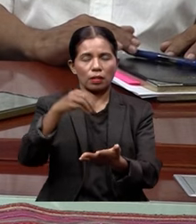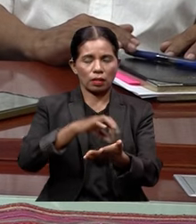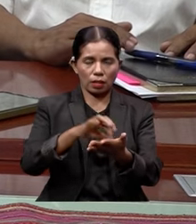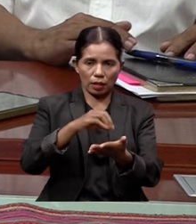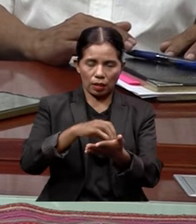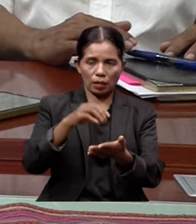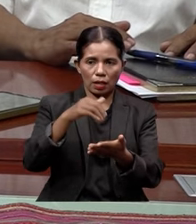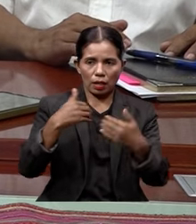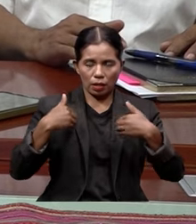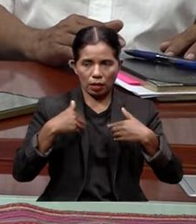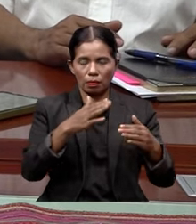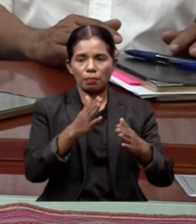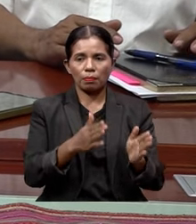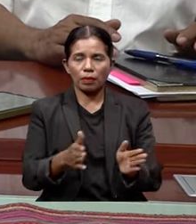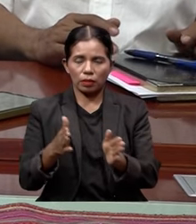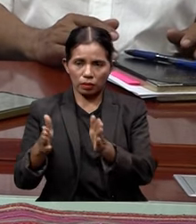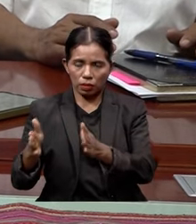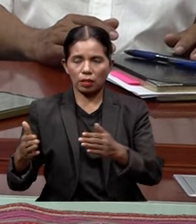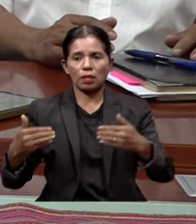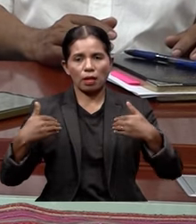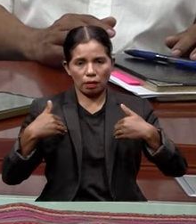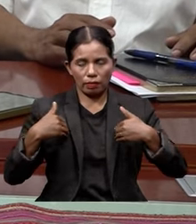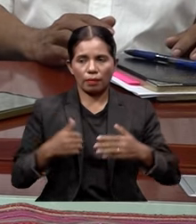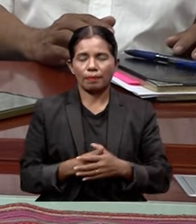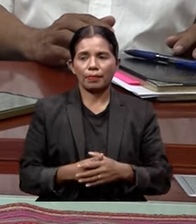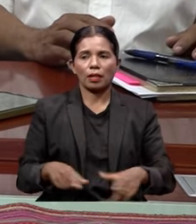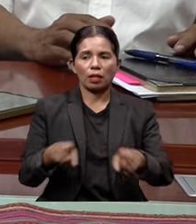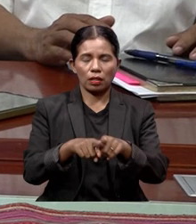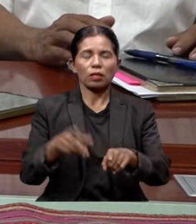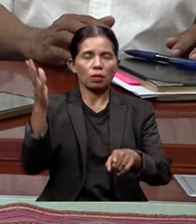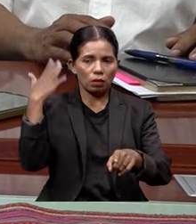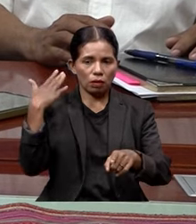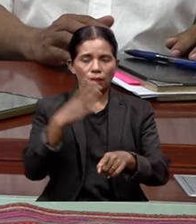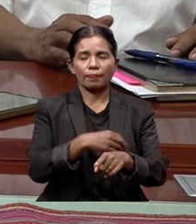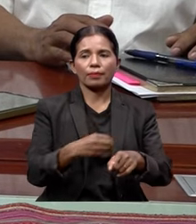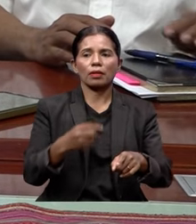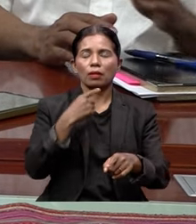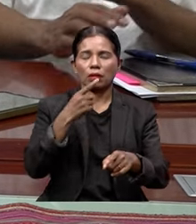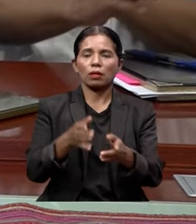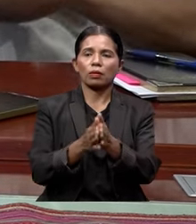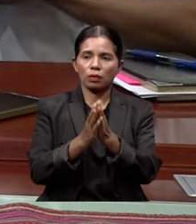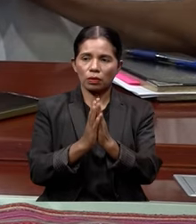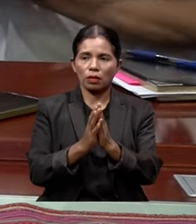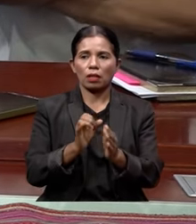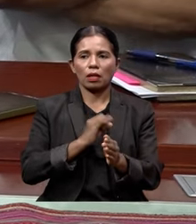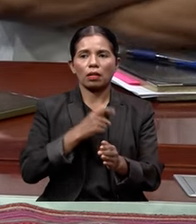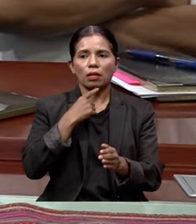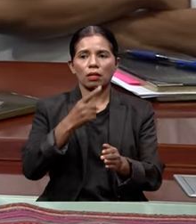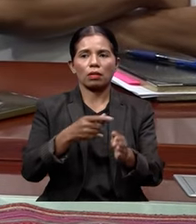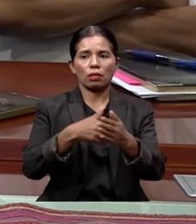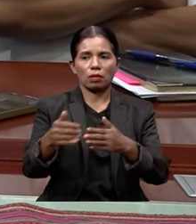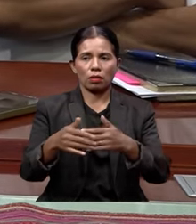Adebe ida ne processo ida ne sei lau hela e anessa ulu balu mai hate husu ona mai be hode ida ne